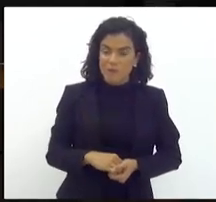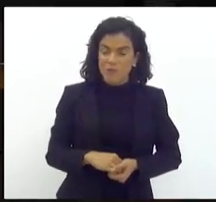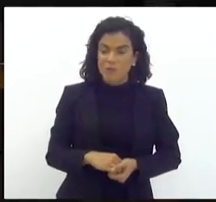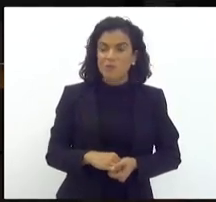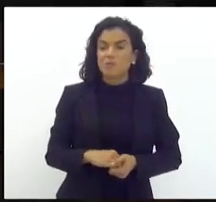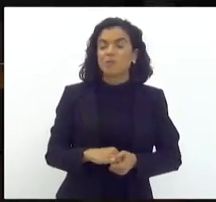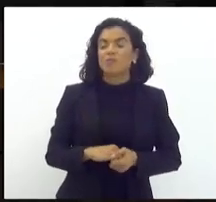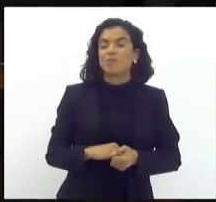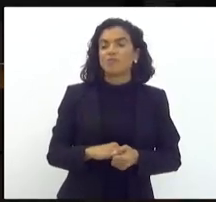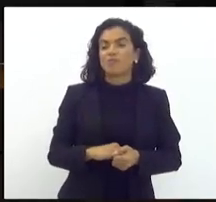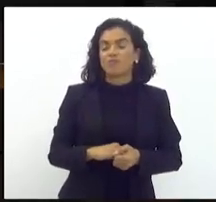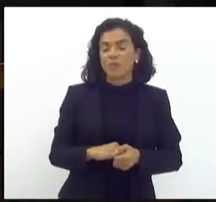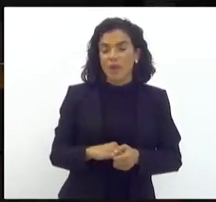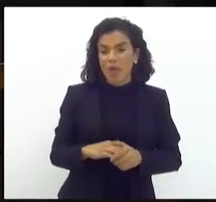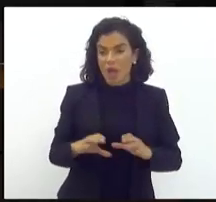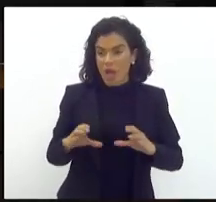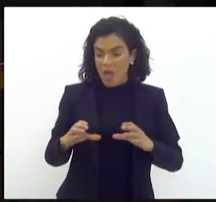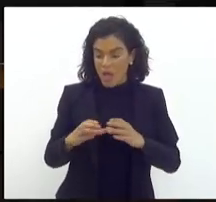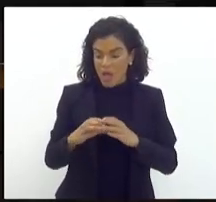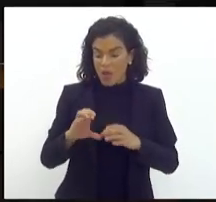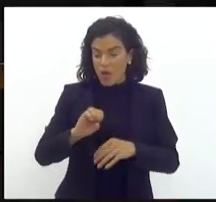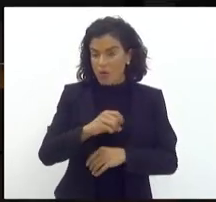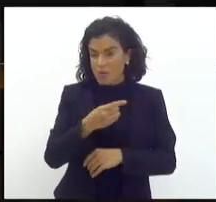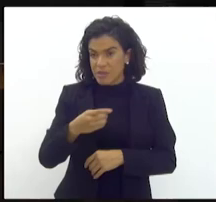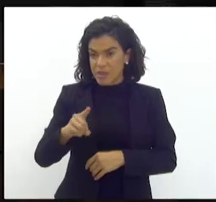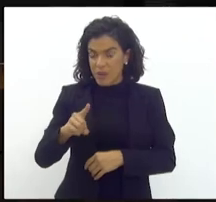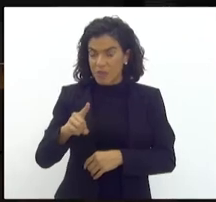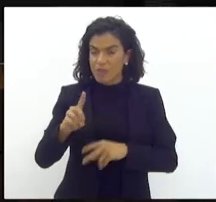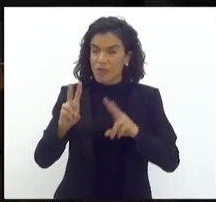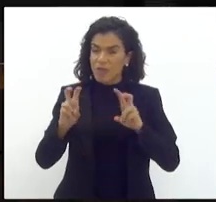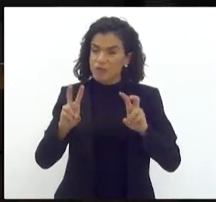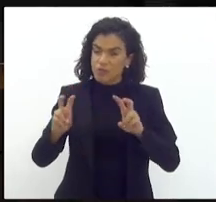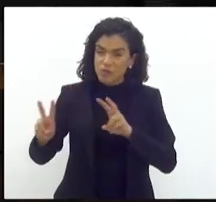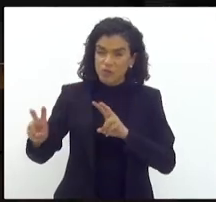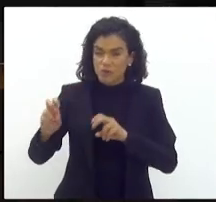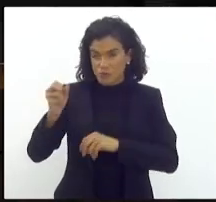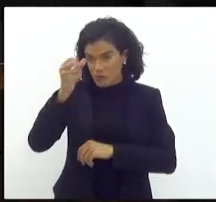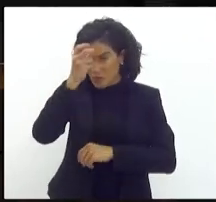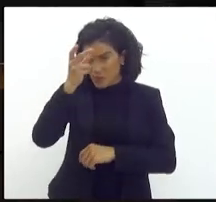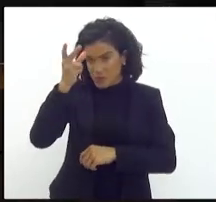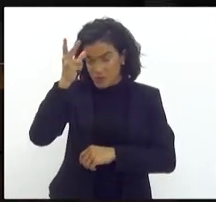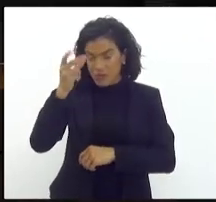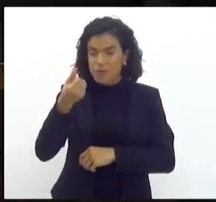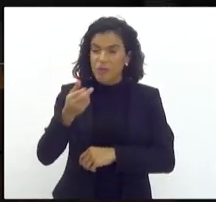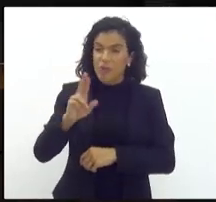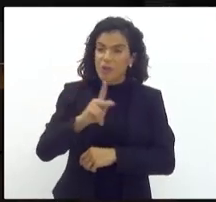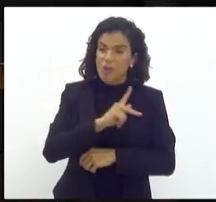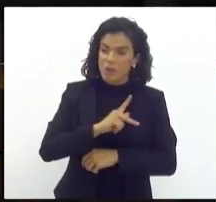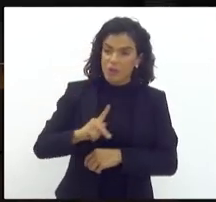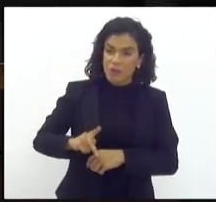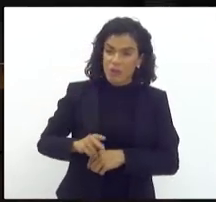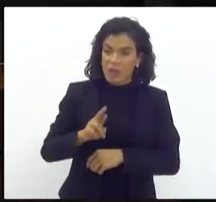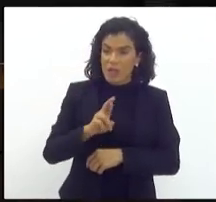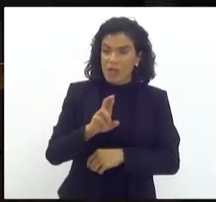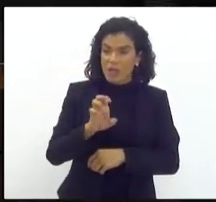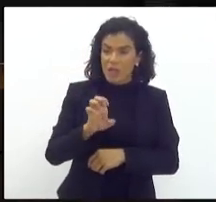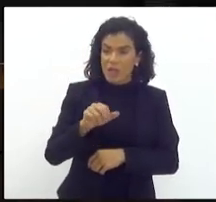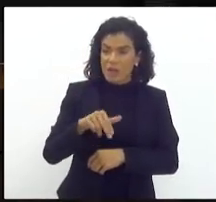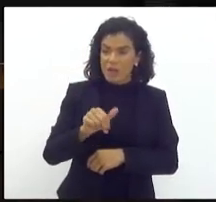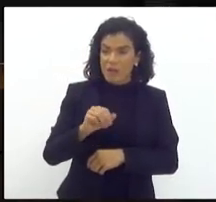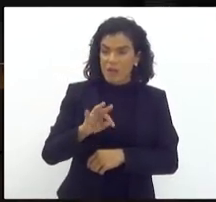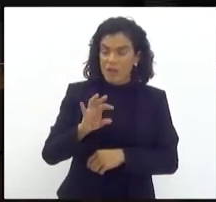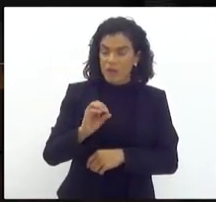pela comissão de assuntos municipais seu presidente Renato Machado por